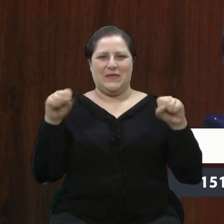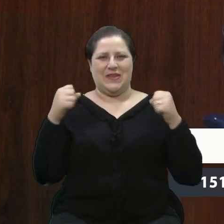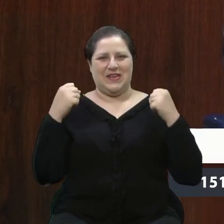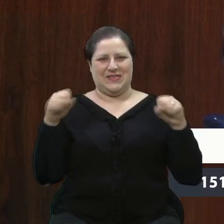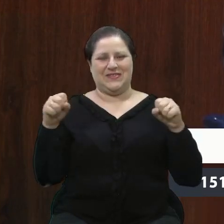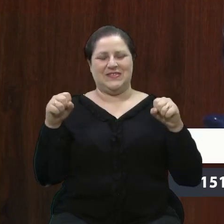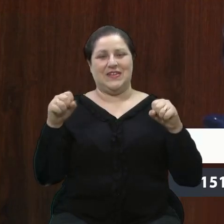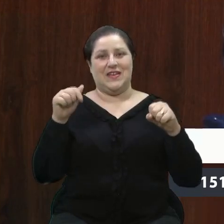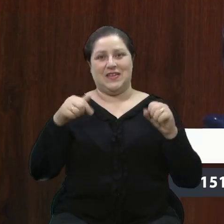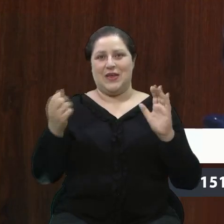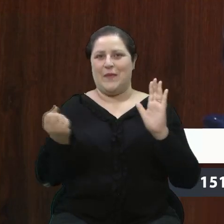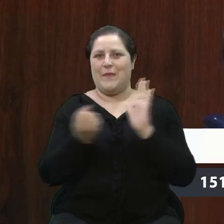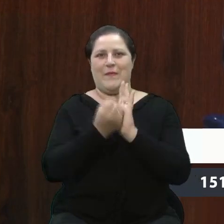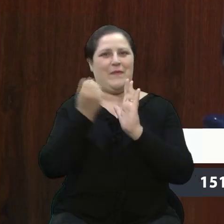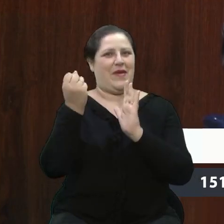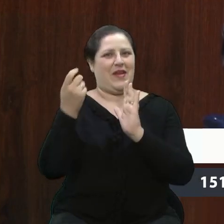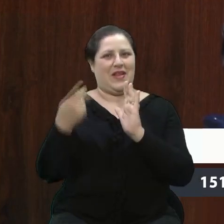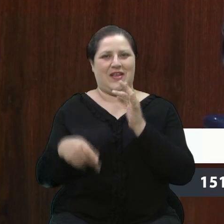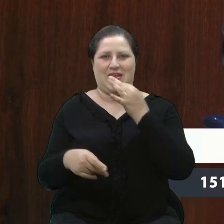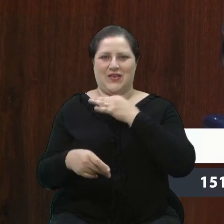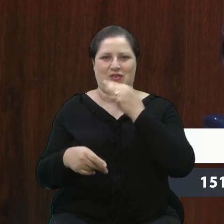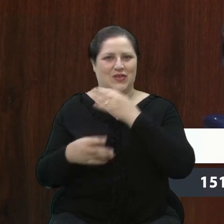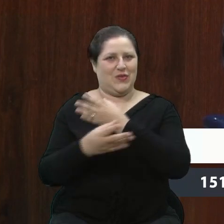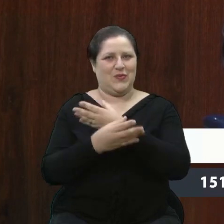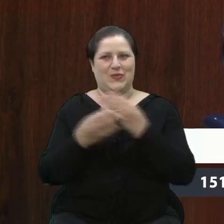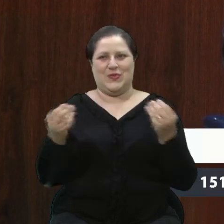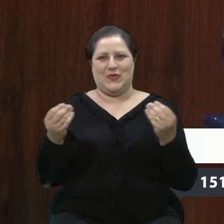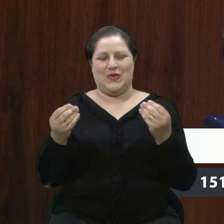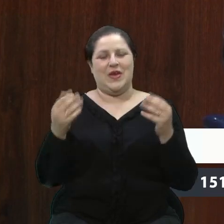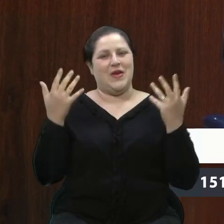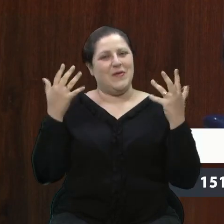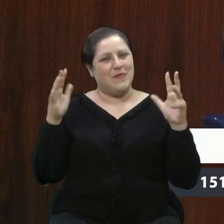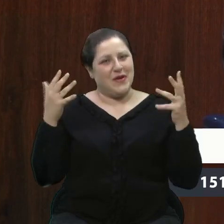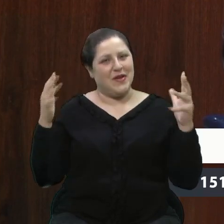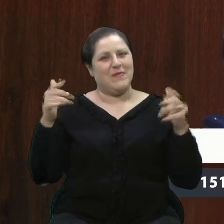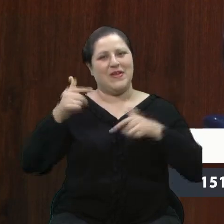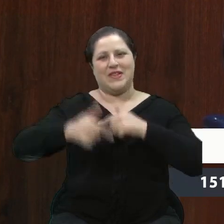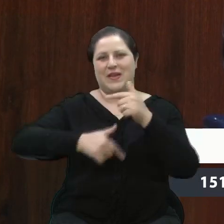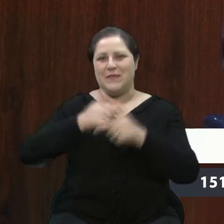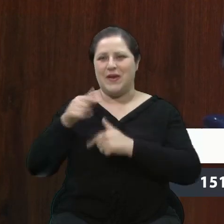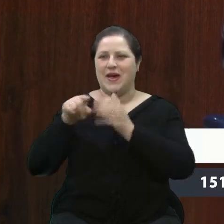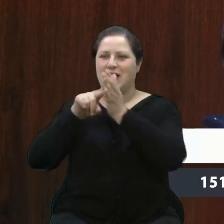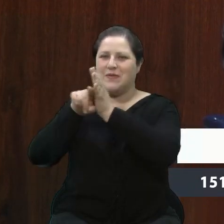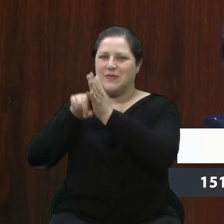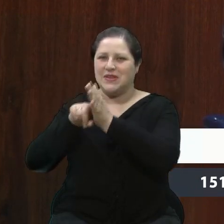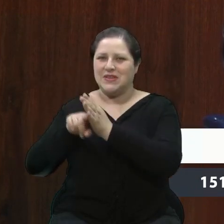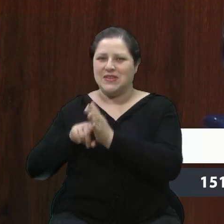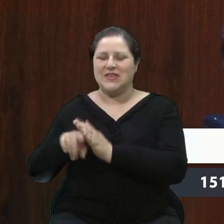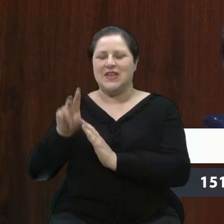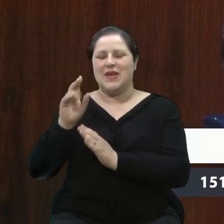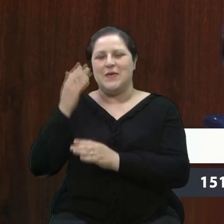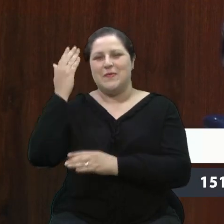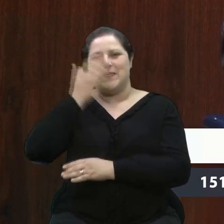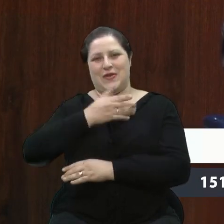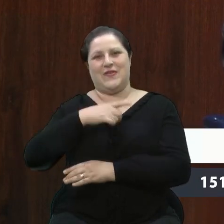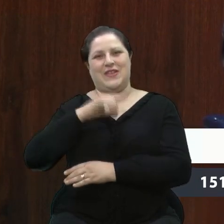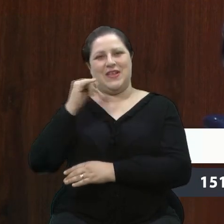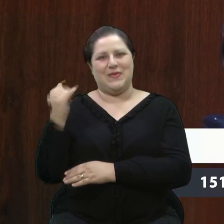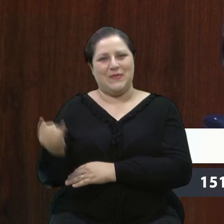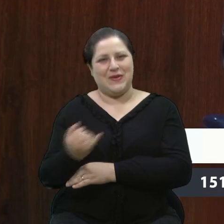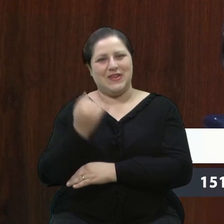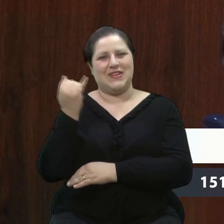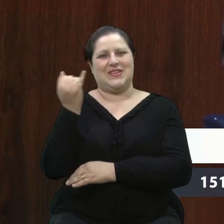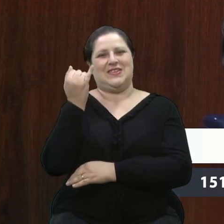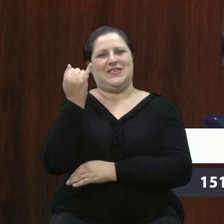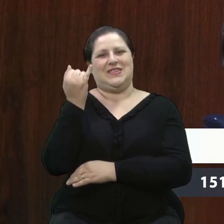para Caxias e tem marcado bastante. Então, parabéns por esse trabalho. Quando se pesquisa, se vê a importância do